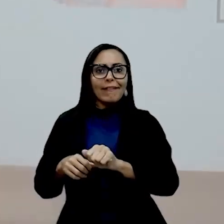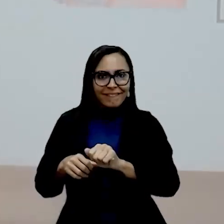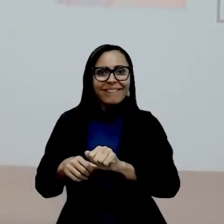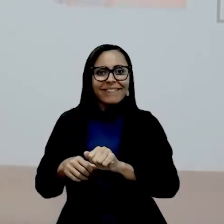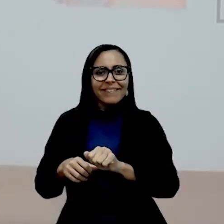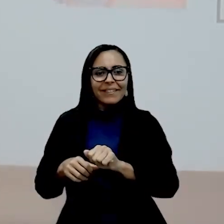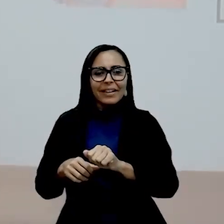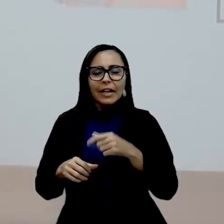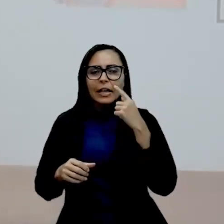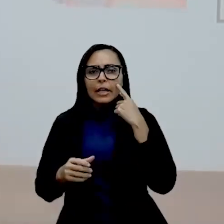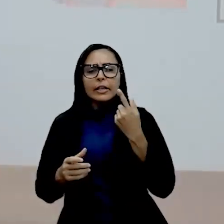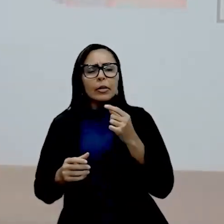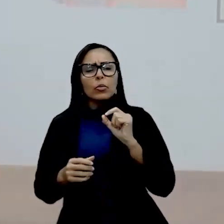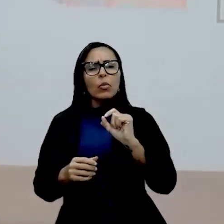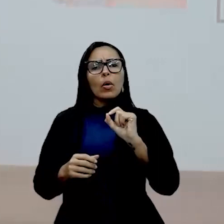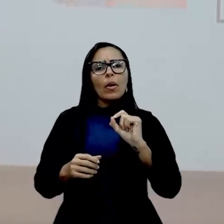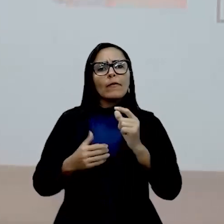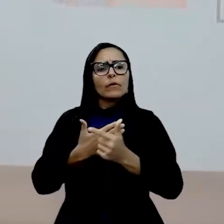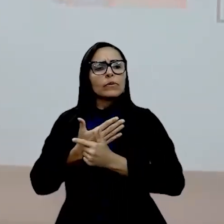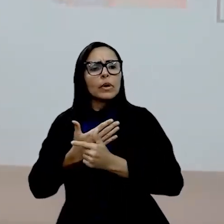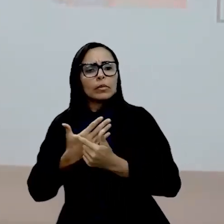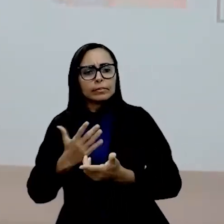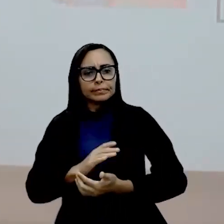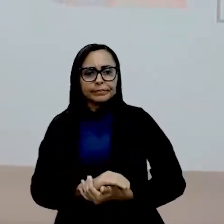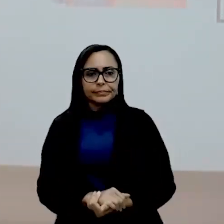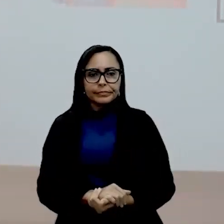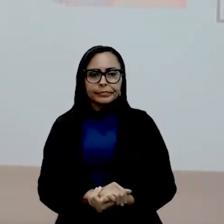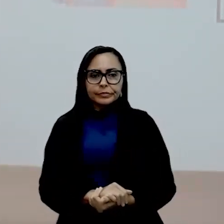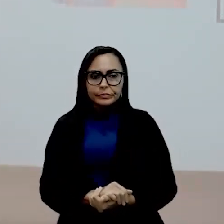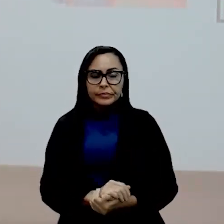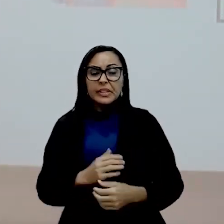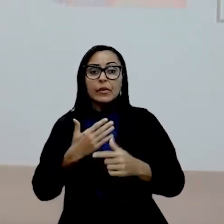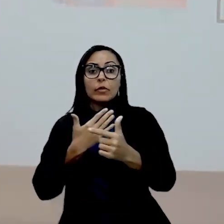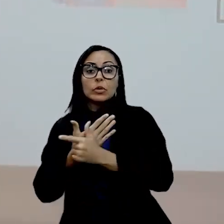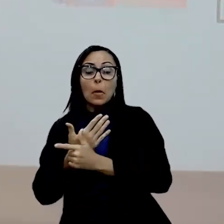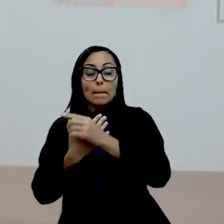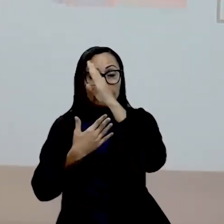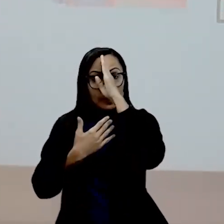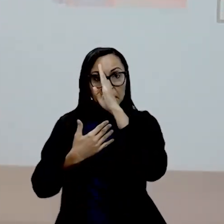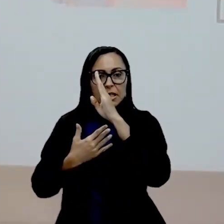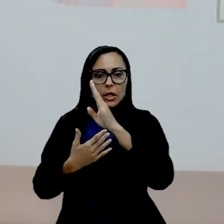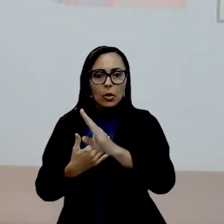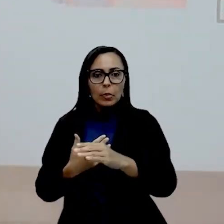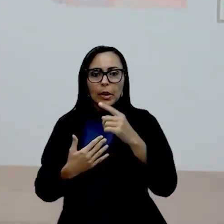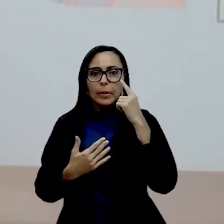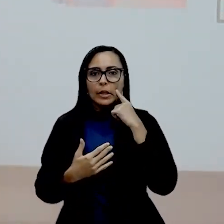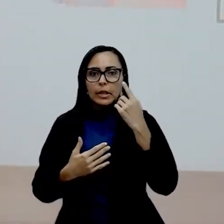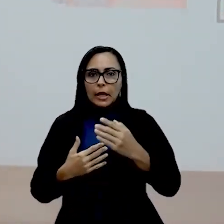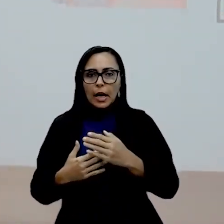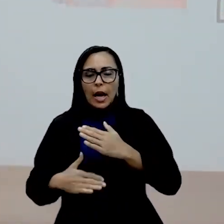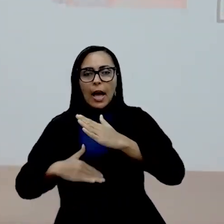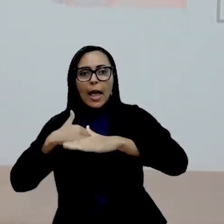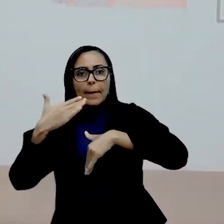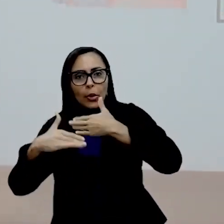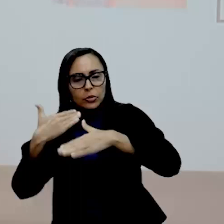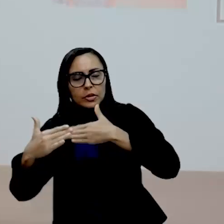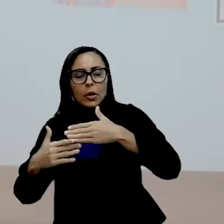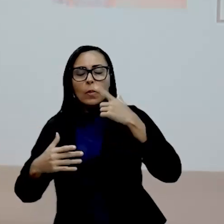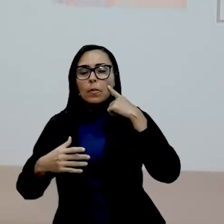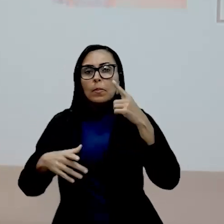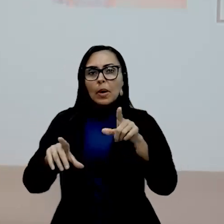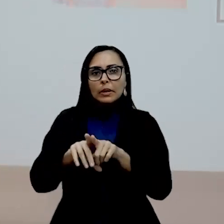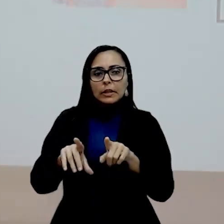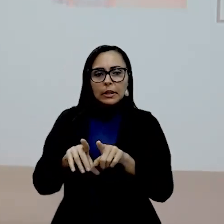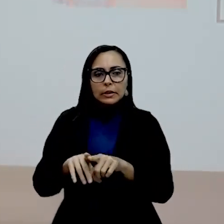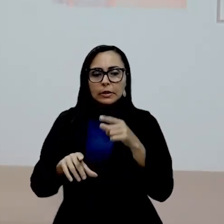qual a função da próstata? A próstata, ela exerce uma função principalmente na reprodução. Ela, juntamente com as